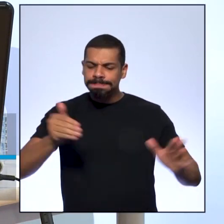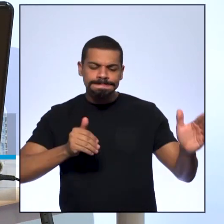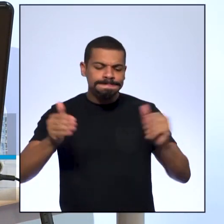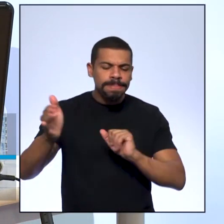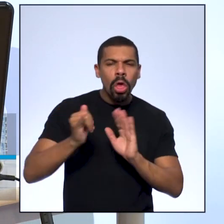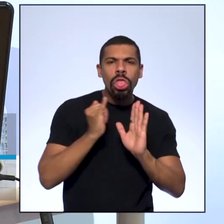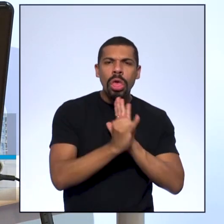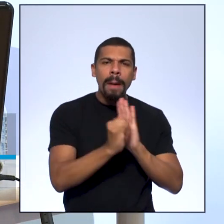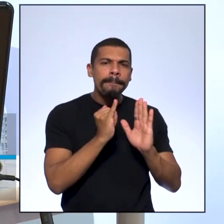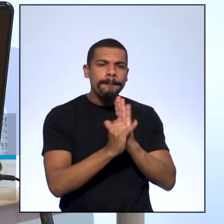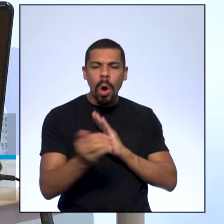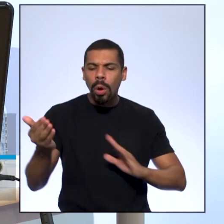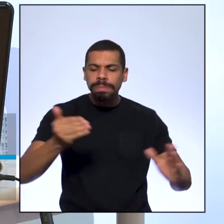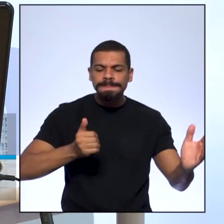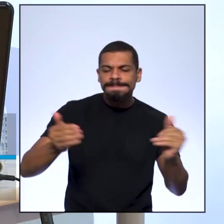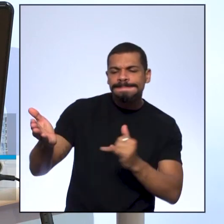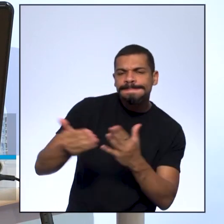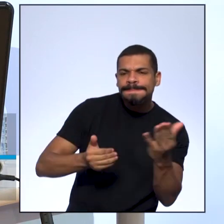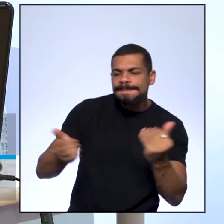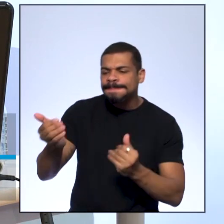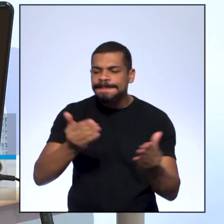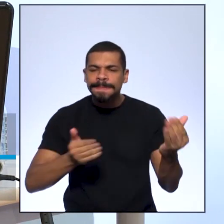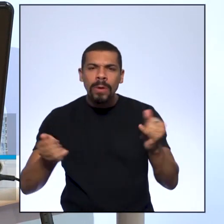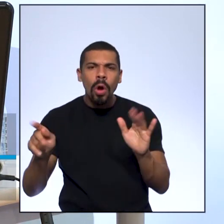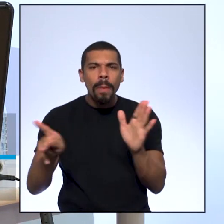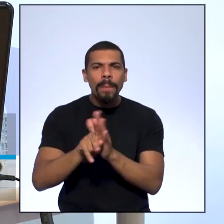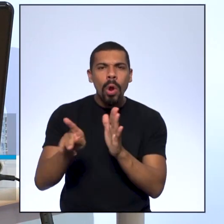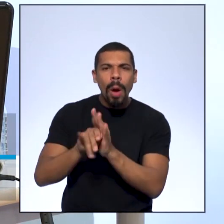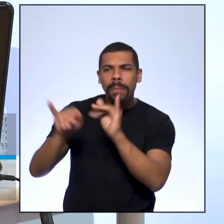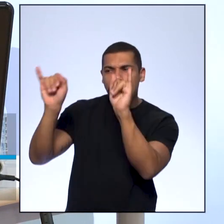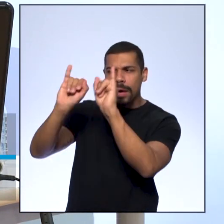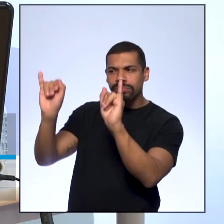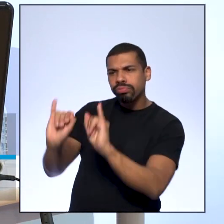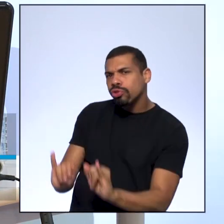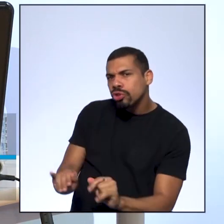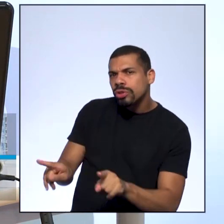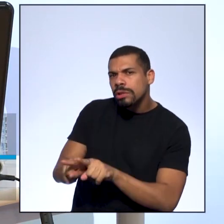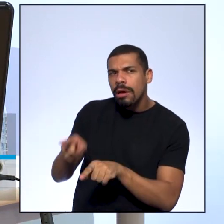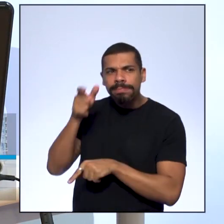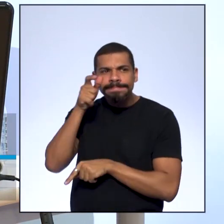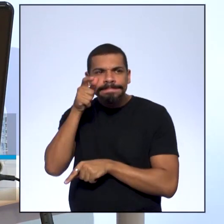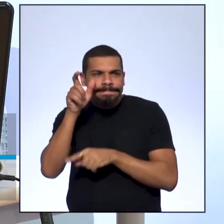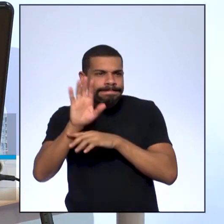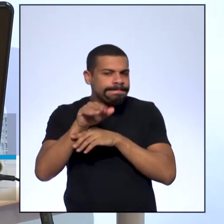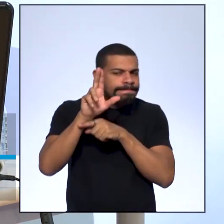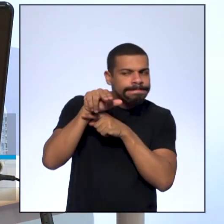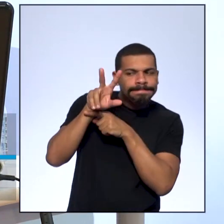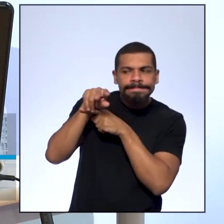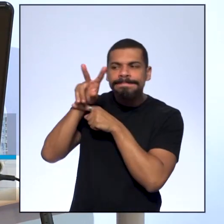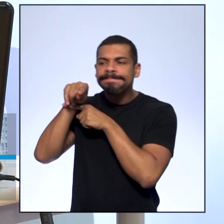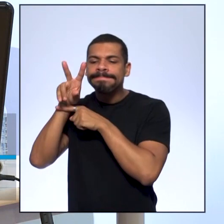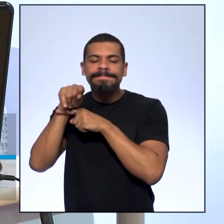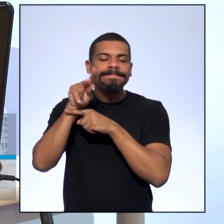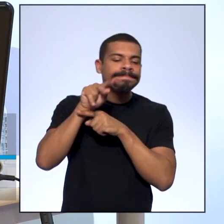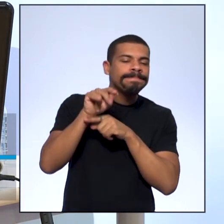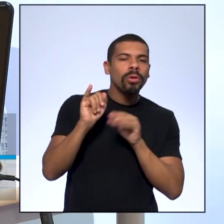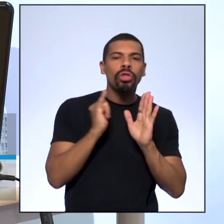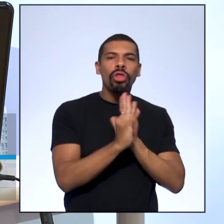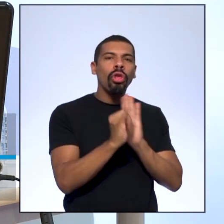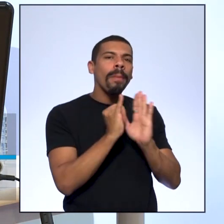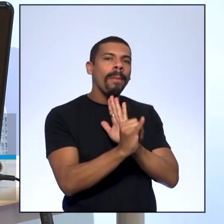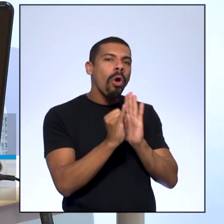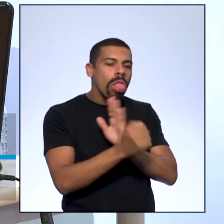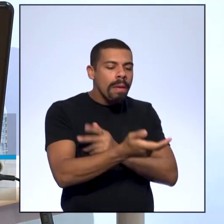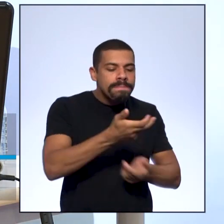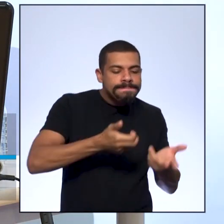de oferendas para os deuses, né, e supervisionavam a cobrança de impostos. Certo, gente?